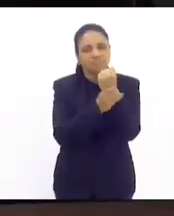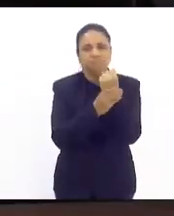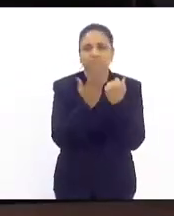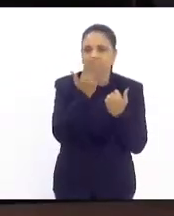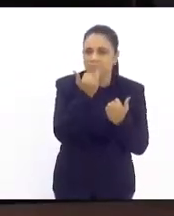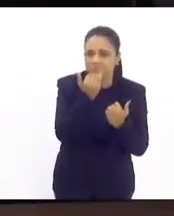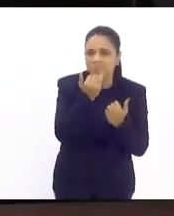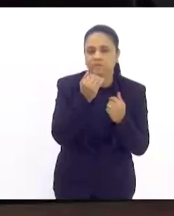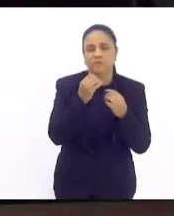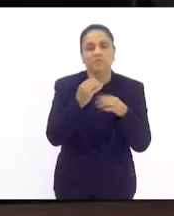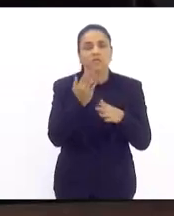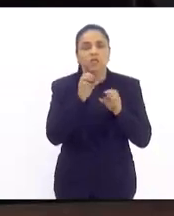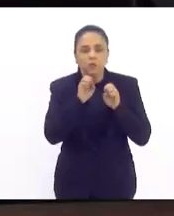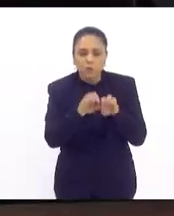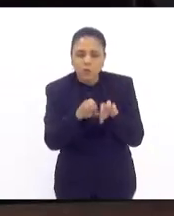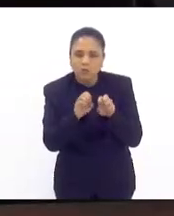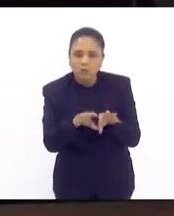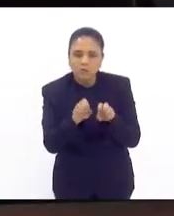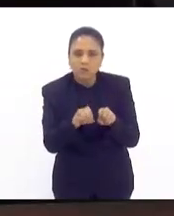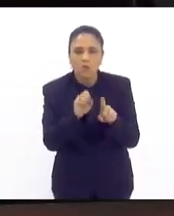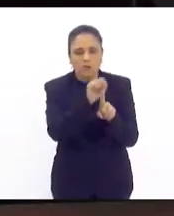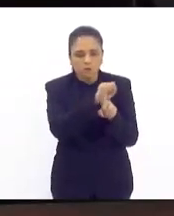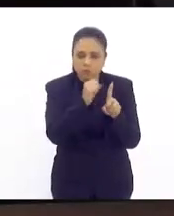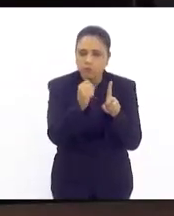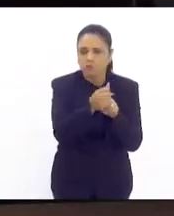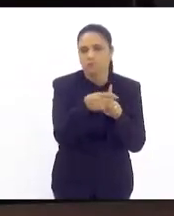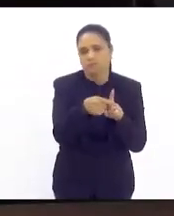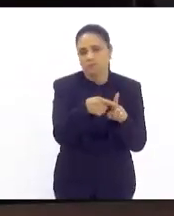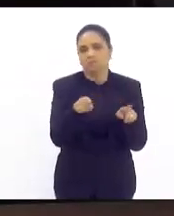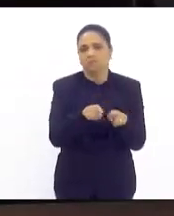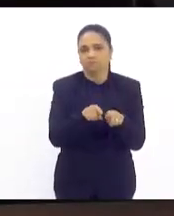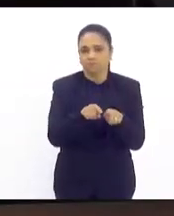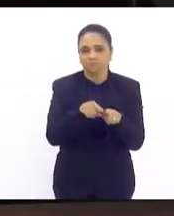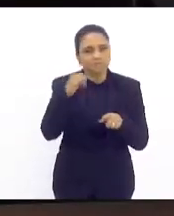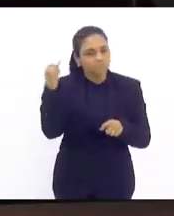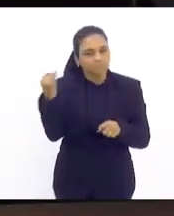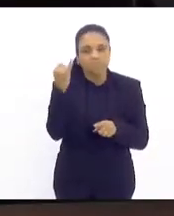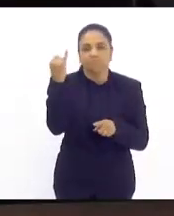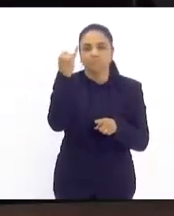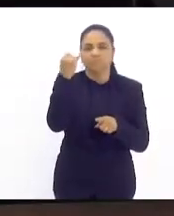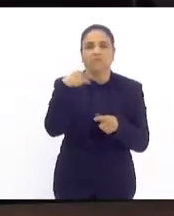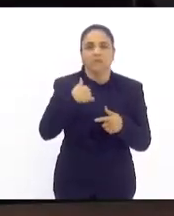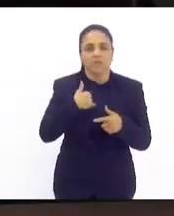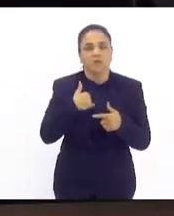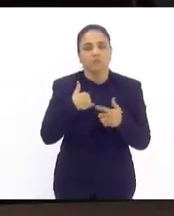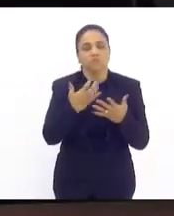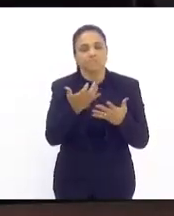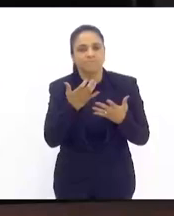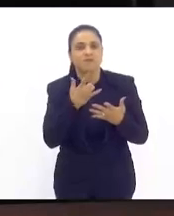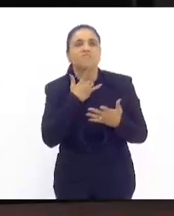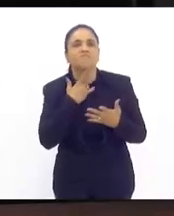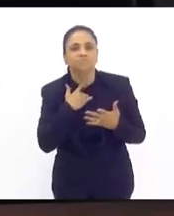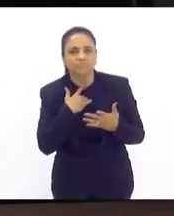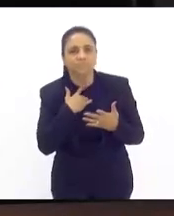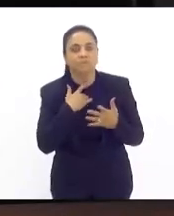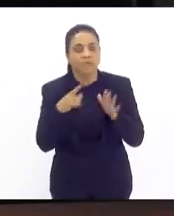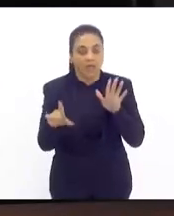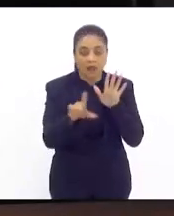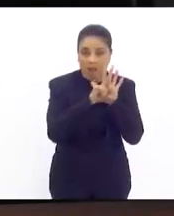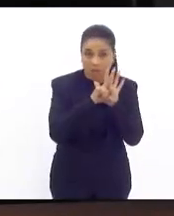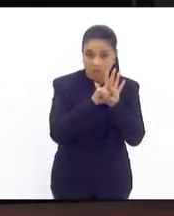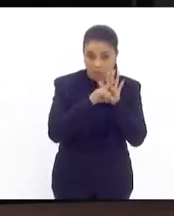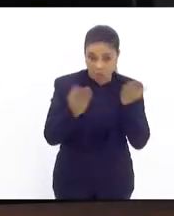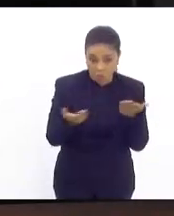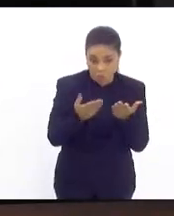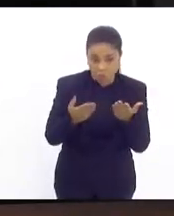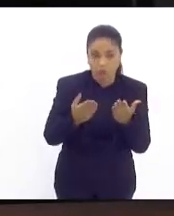a educação a ressocialização e a gente de fato espera muito que essa lei que hoje esta